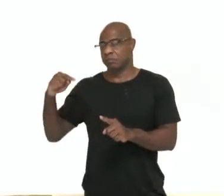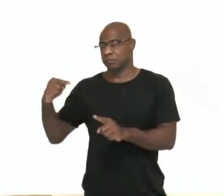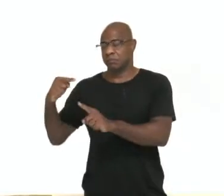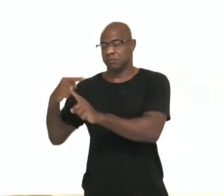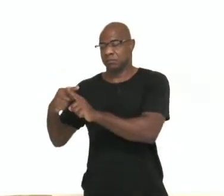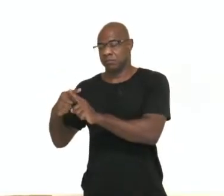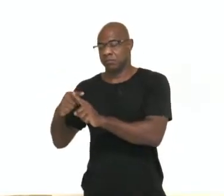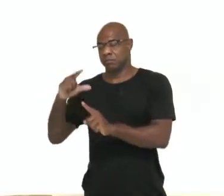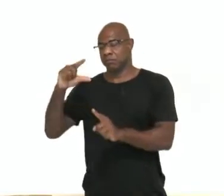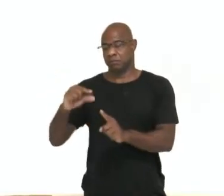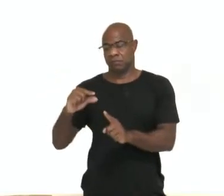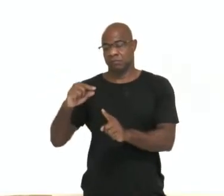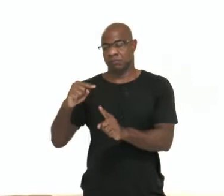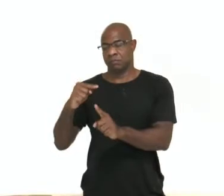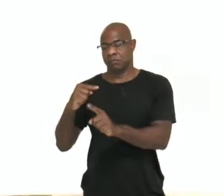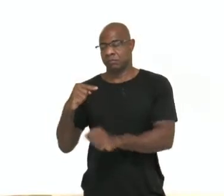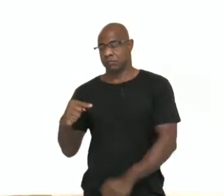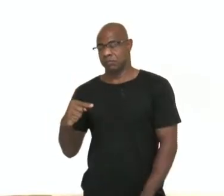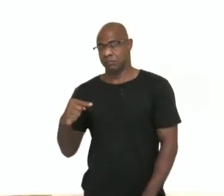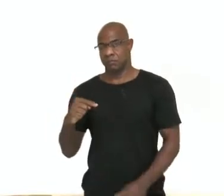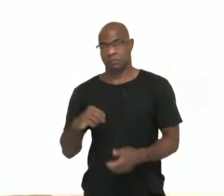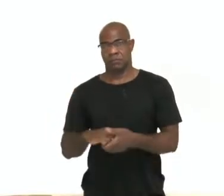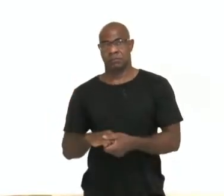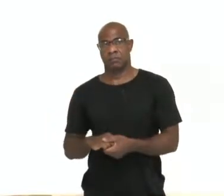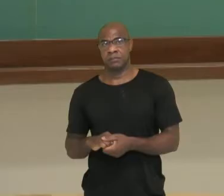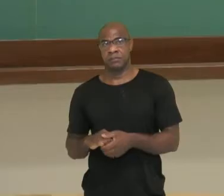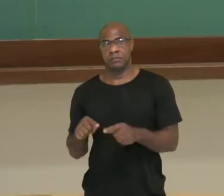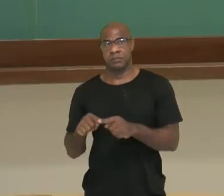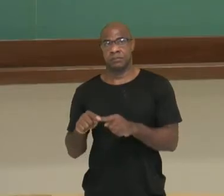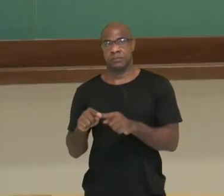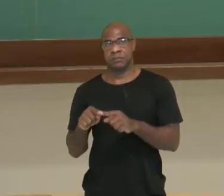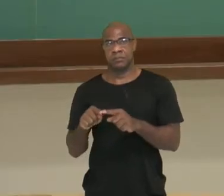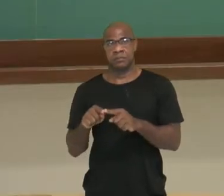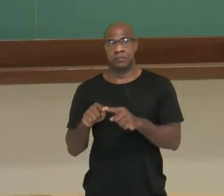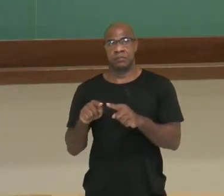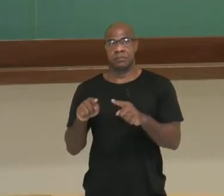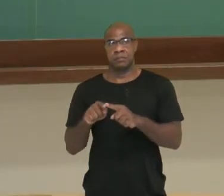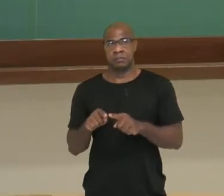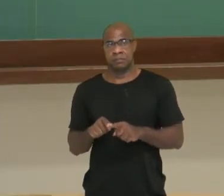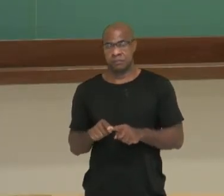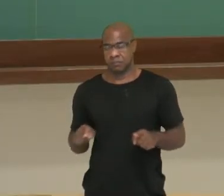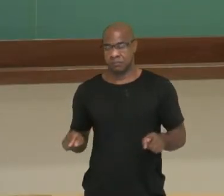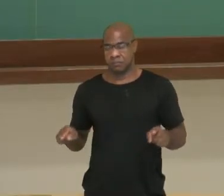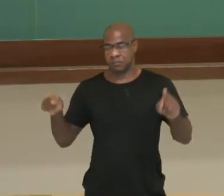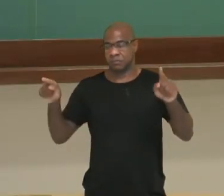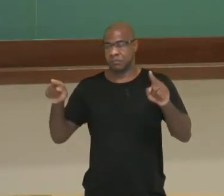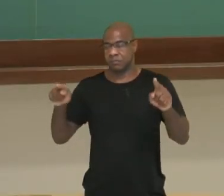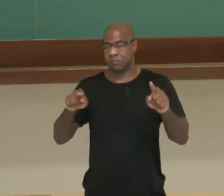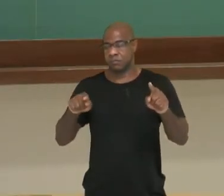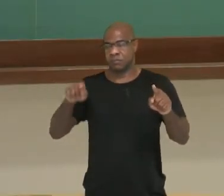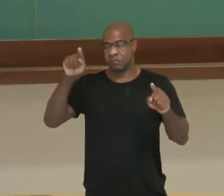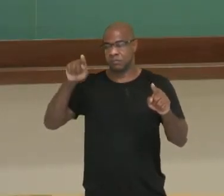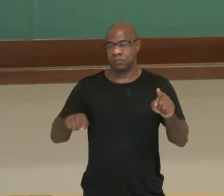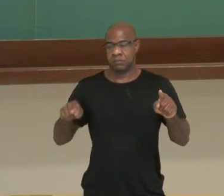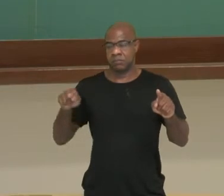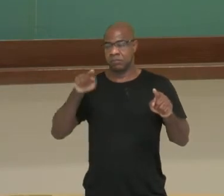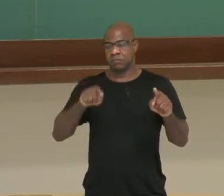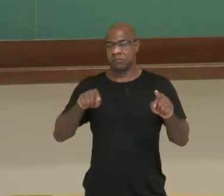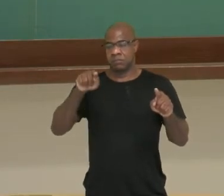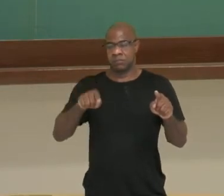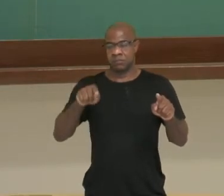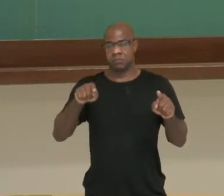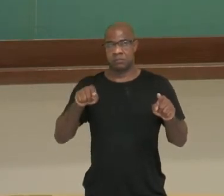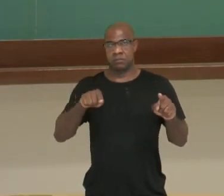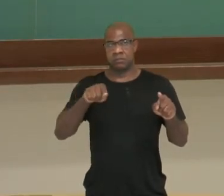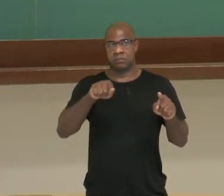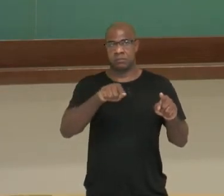negativo. E aqui a resistência interna, que é, na verdade, a responsável aí no modelo de Paulet, a responsável, porque não é bem